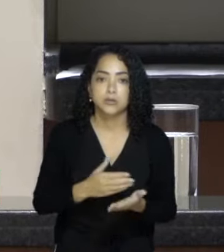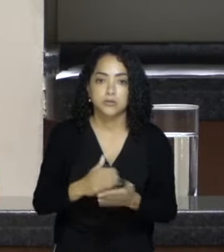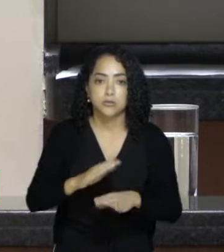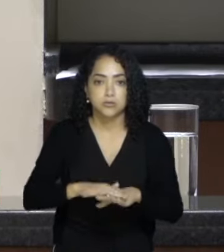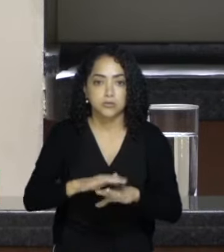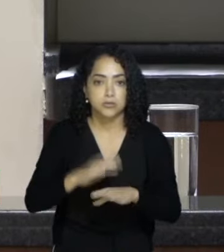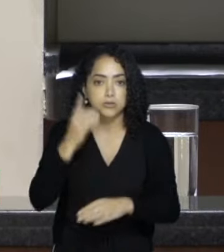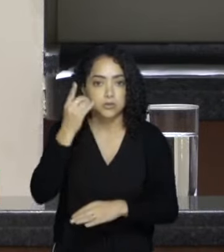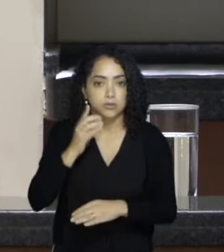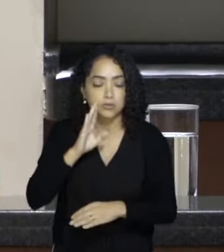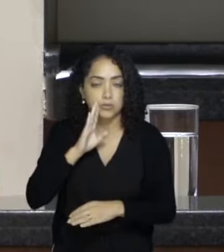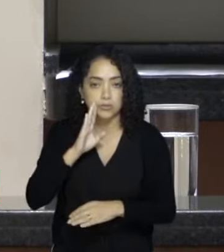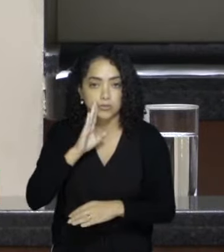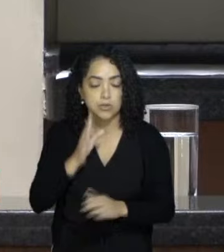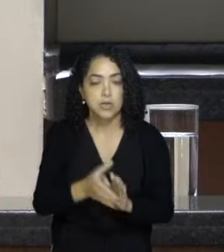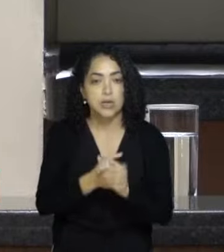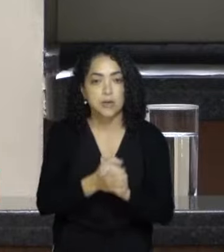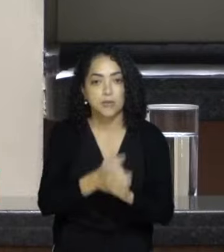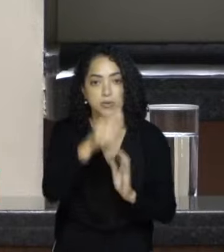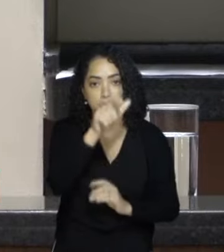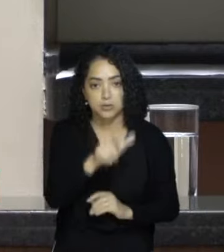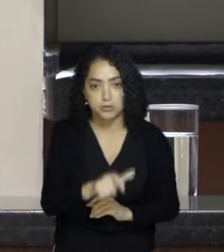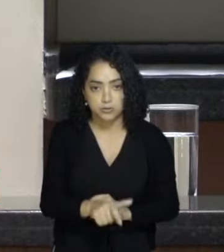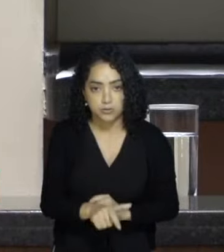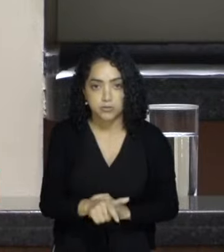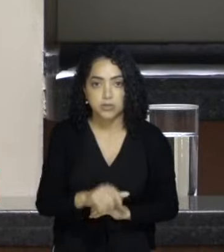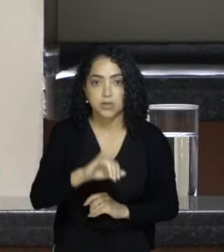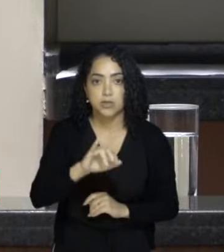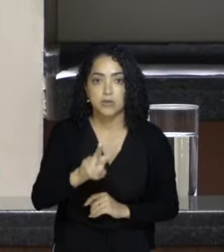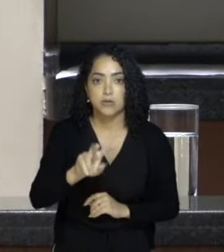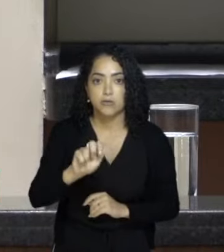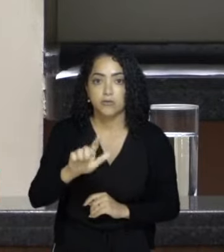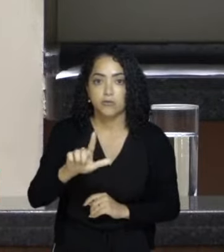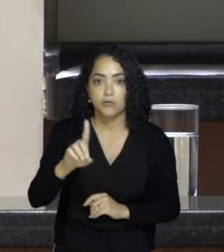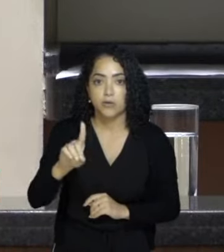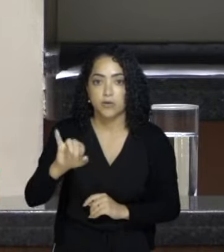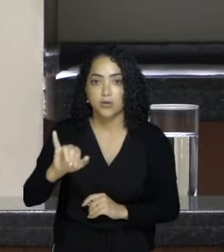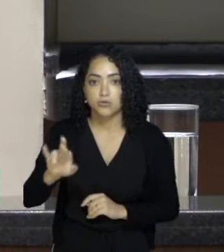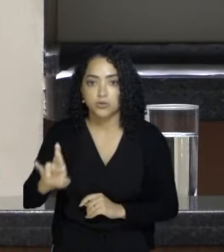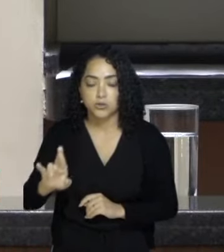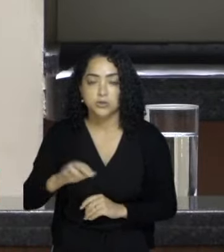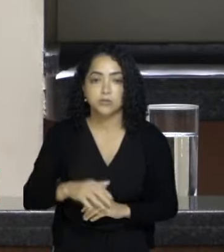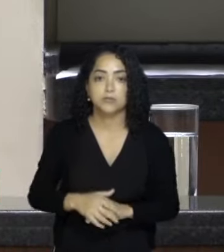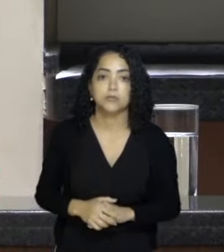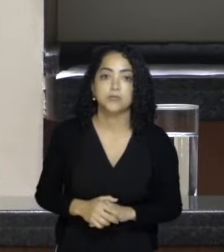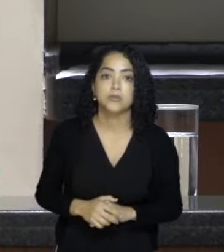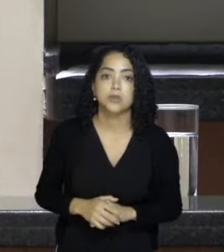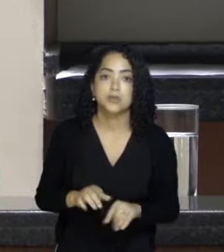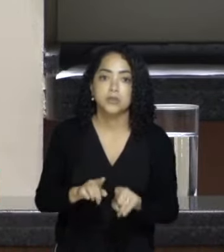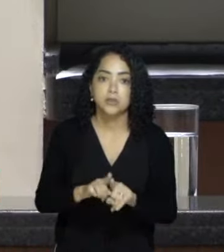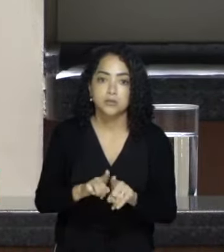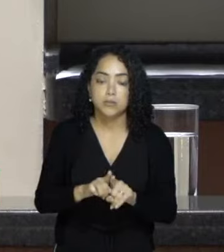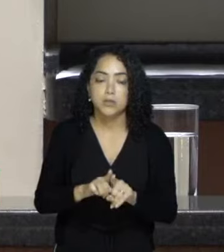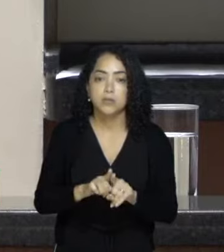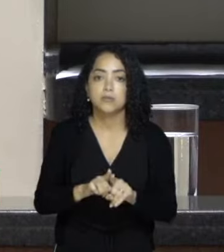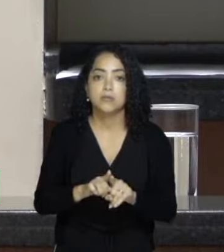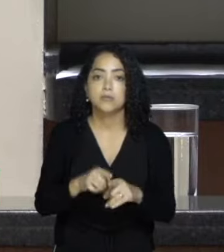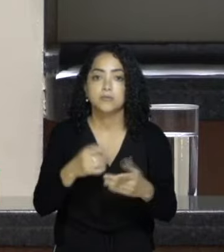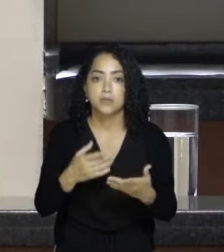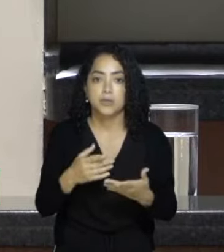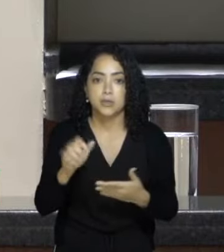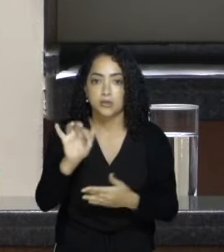Berlanda, manifestando aplausos aos senhores Valdir Moreto e Milton Obos por terem sido condecorados pela